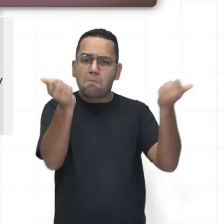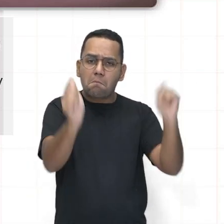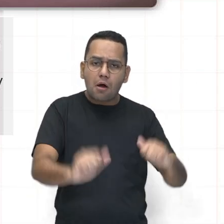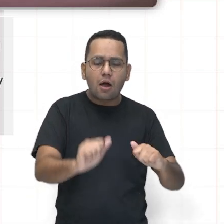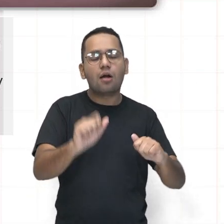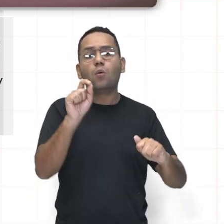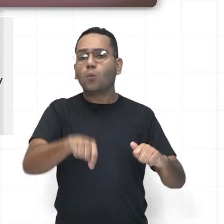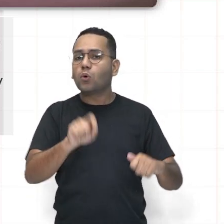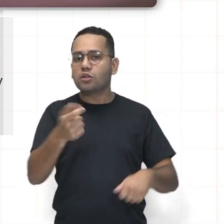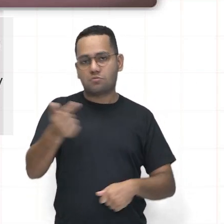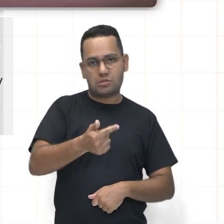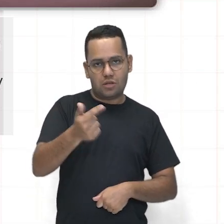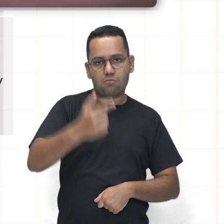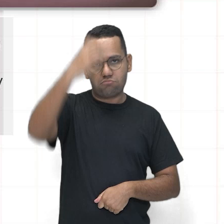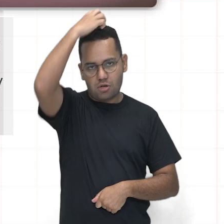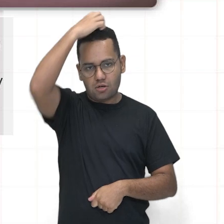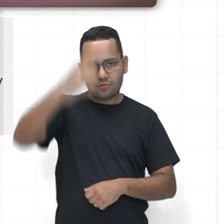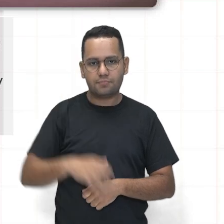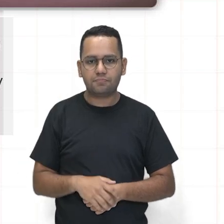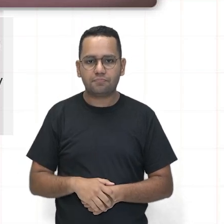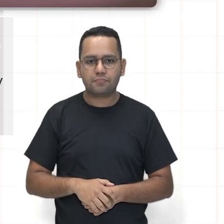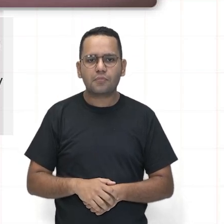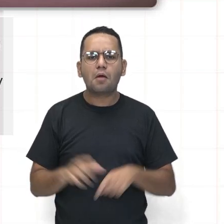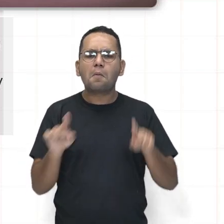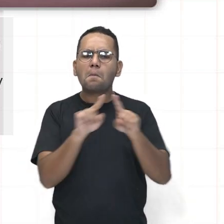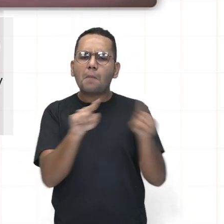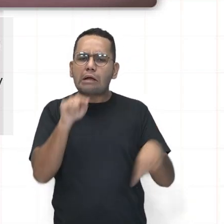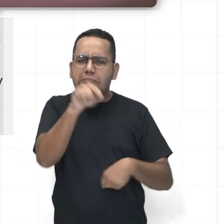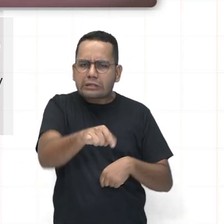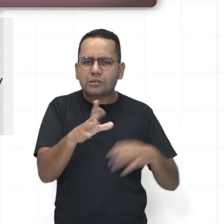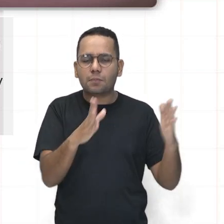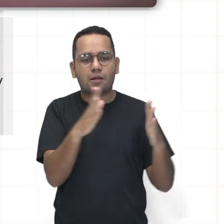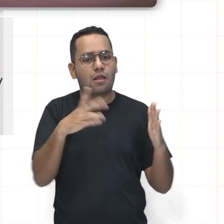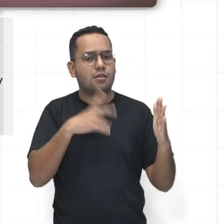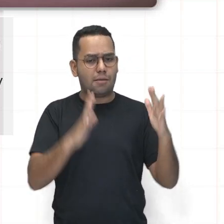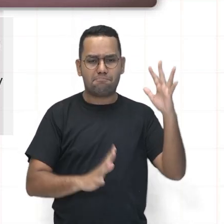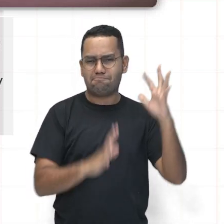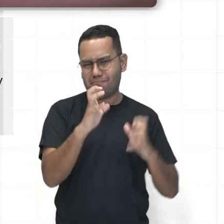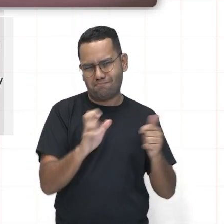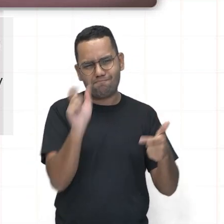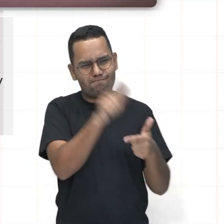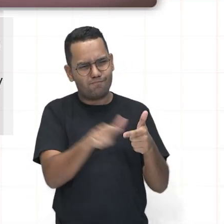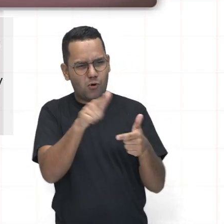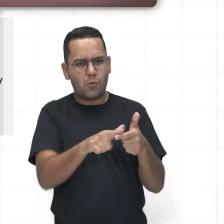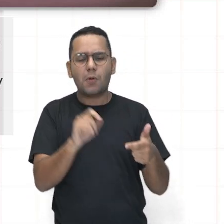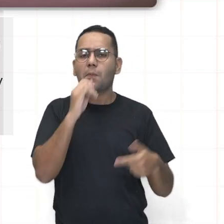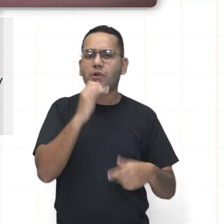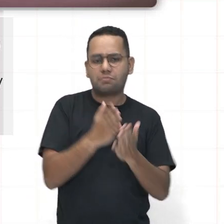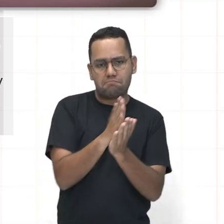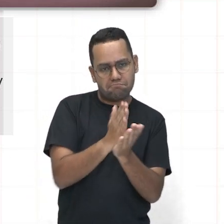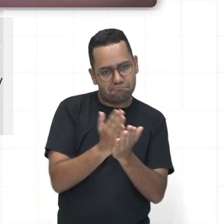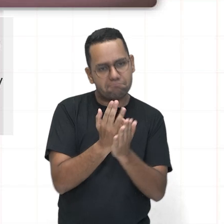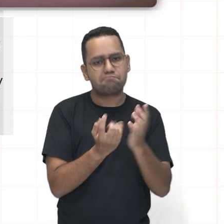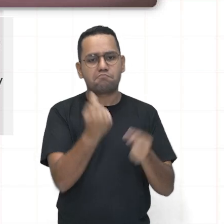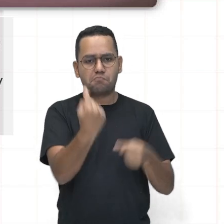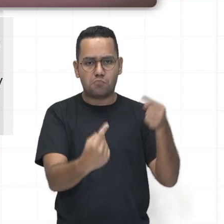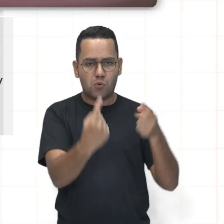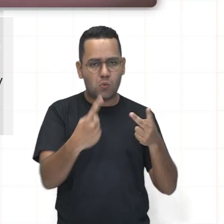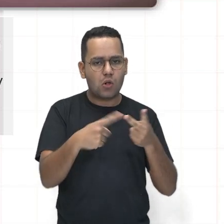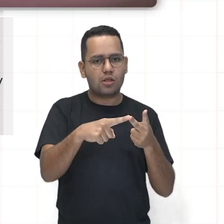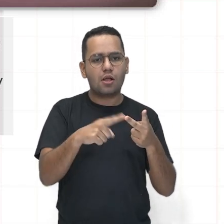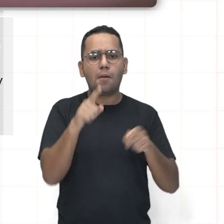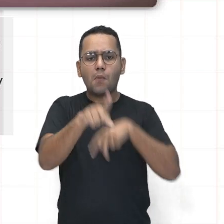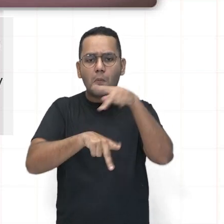Segundo Reinado, marcada por conflitos políticos, insatisfação popular e